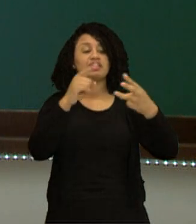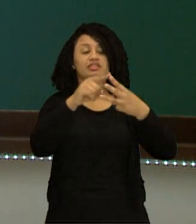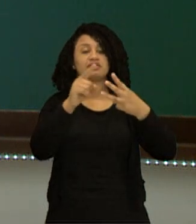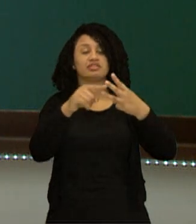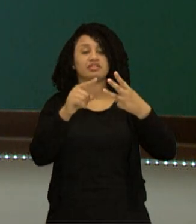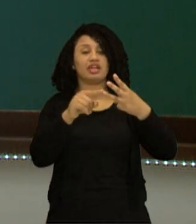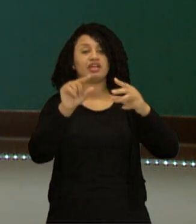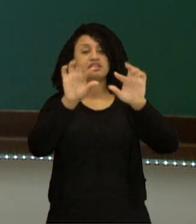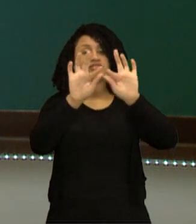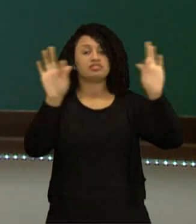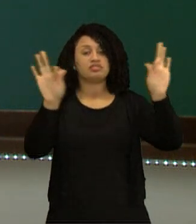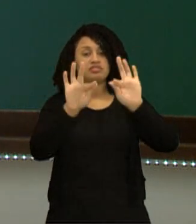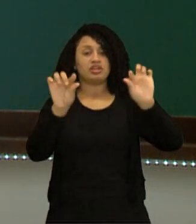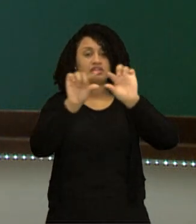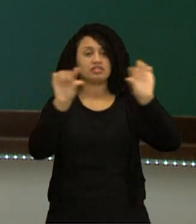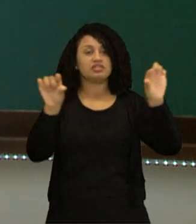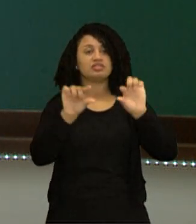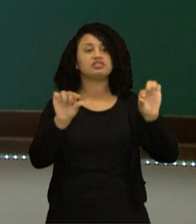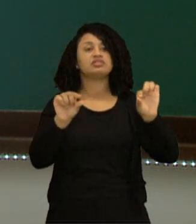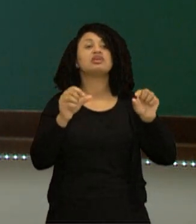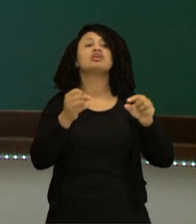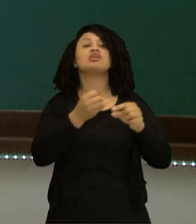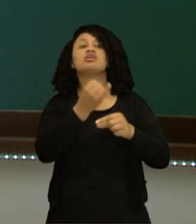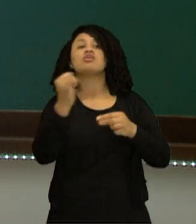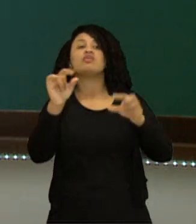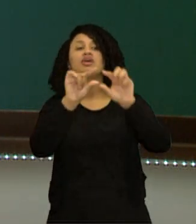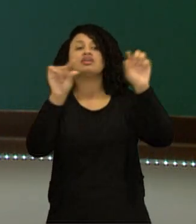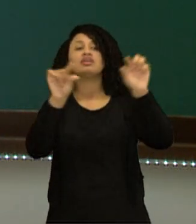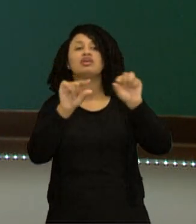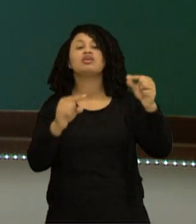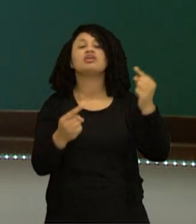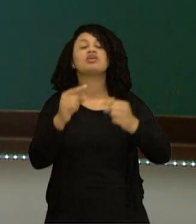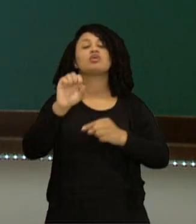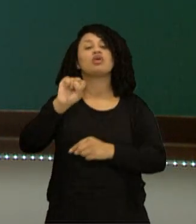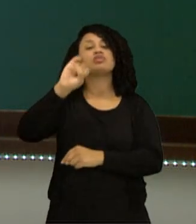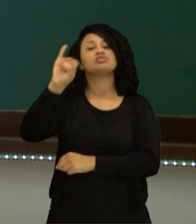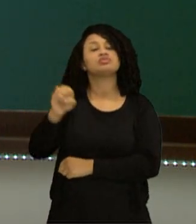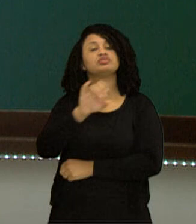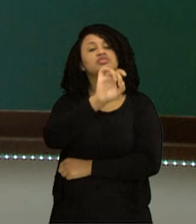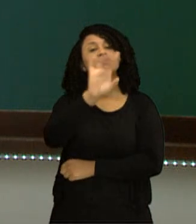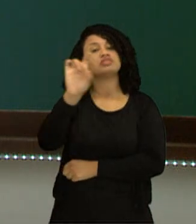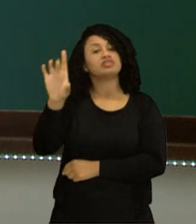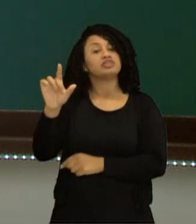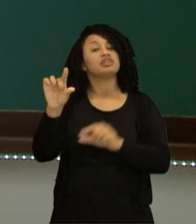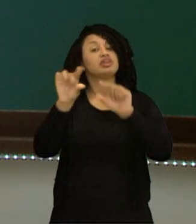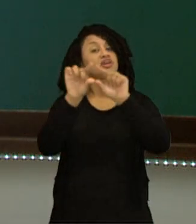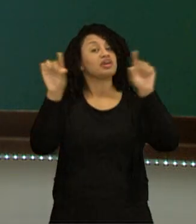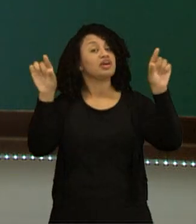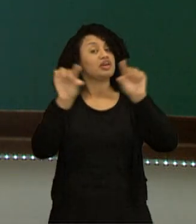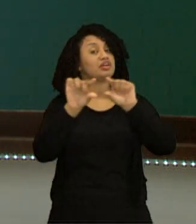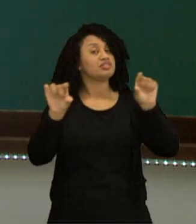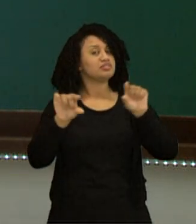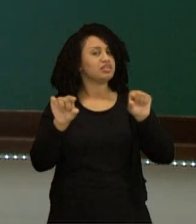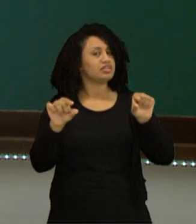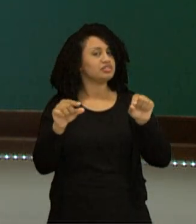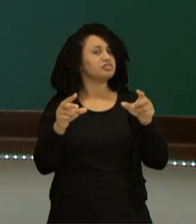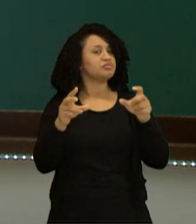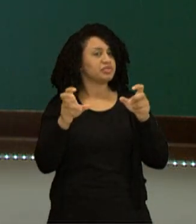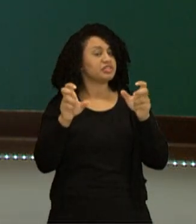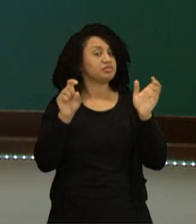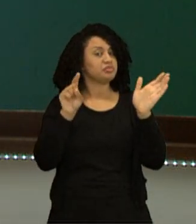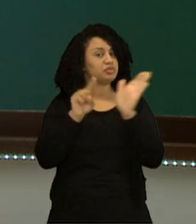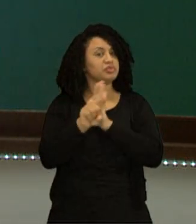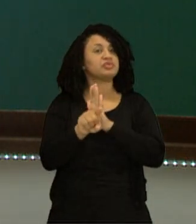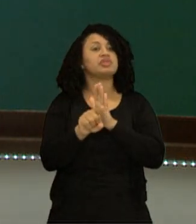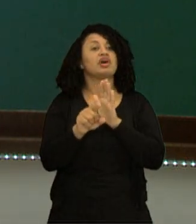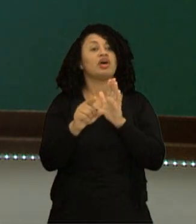3 frases. Quais são elas e qual é o sujeito de cada uma? Olha que perguntinha, ó. Então vamos lá. Primeira